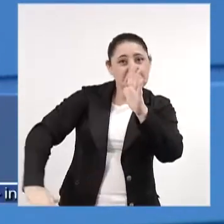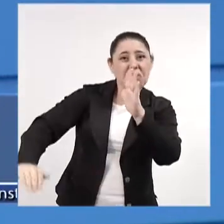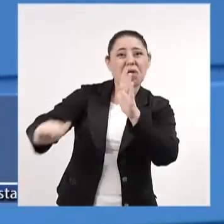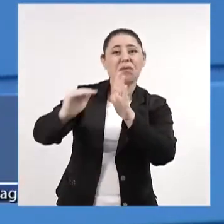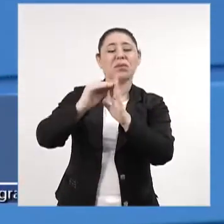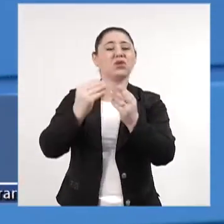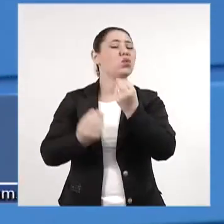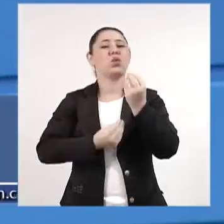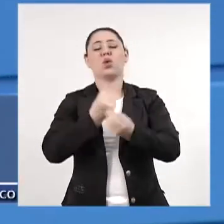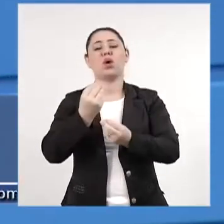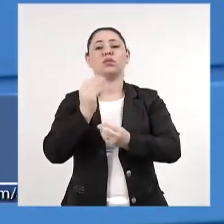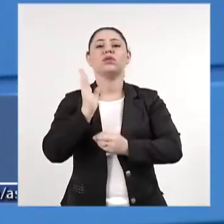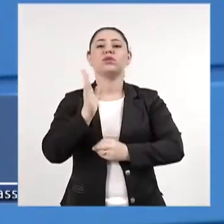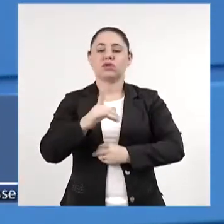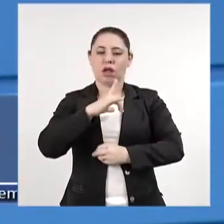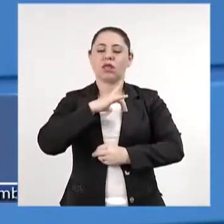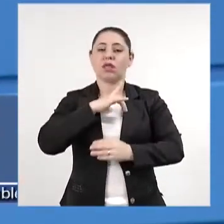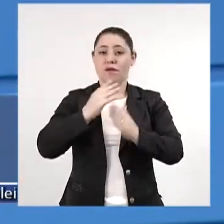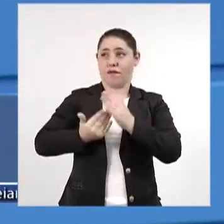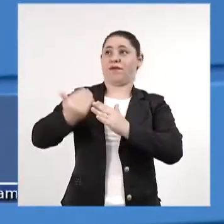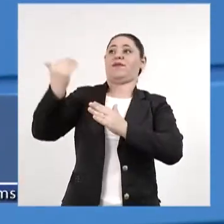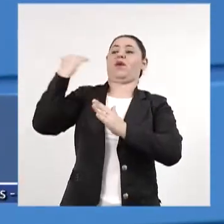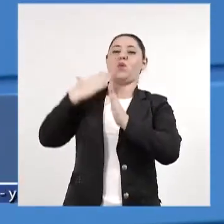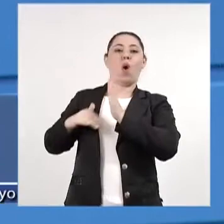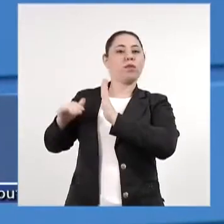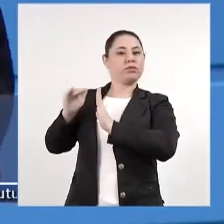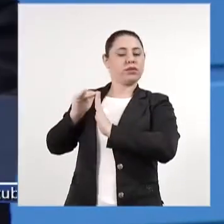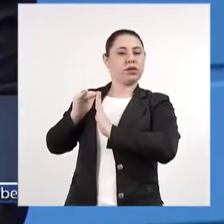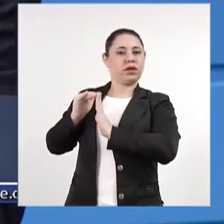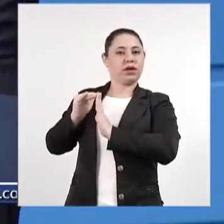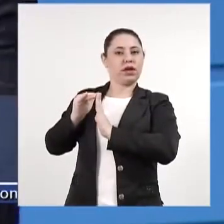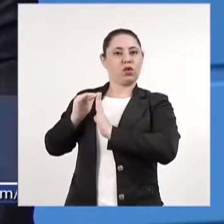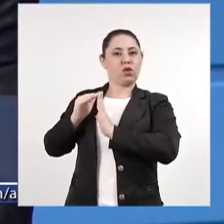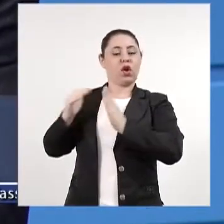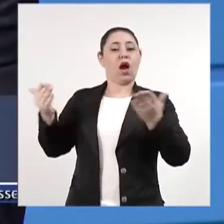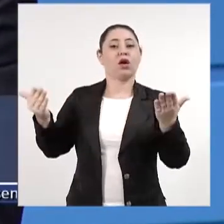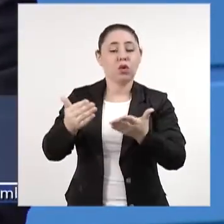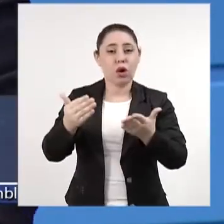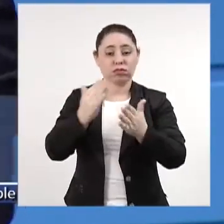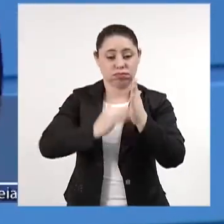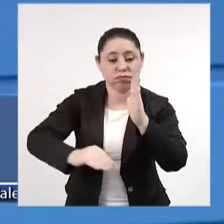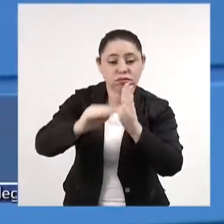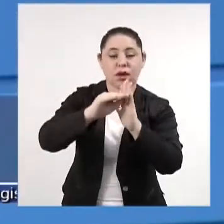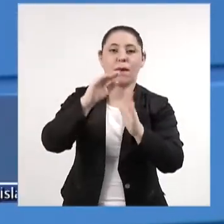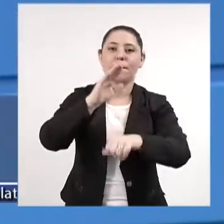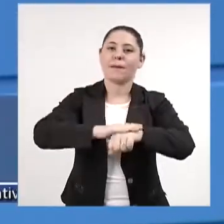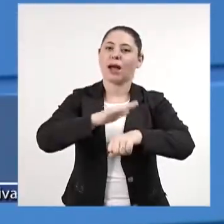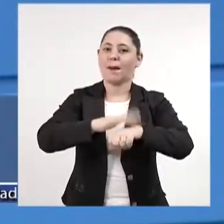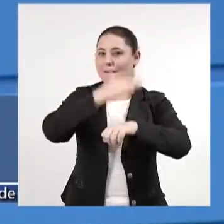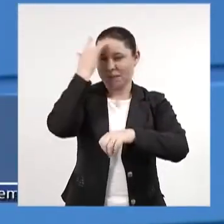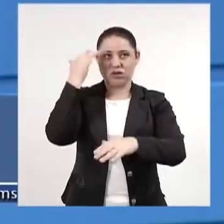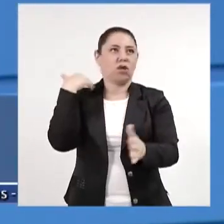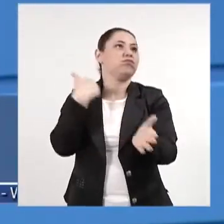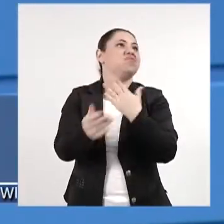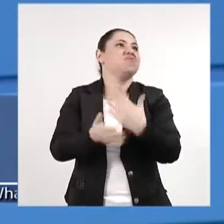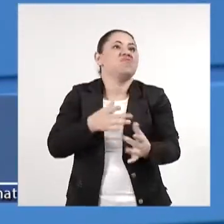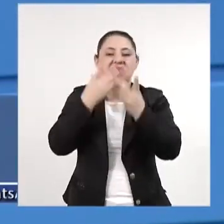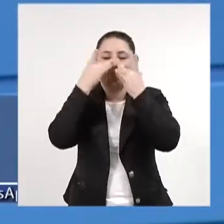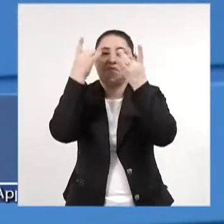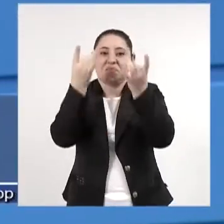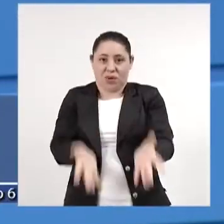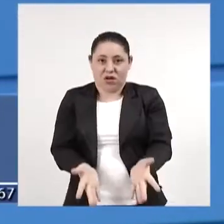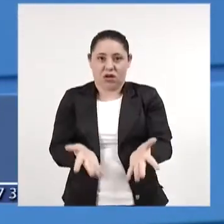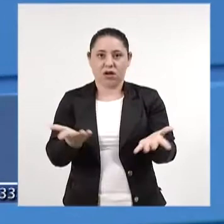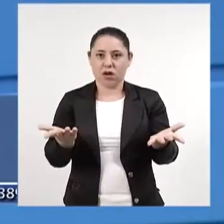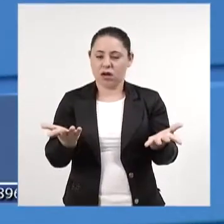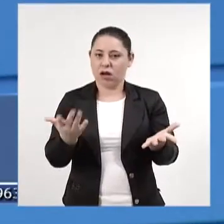ou seja, ele já ganhou lá atrás o aumento que tinha, ganhou mais esse aumento, e o consumidor que se dane. Então,